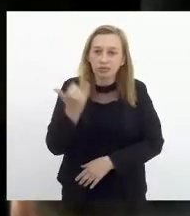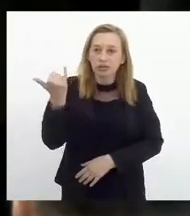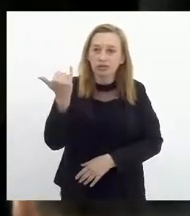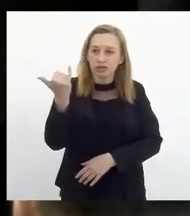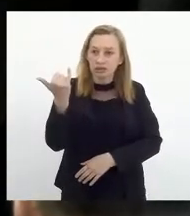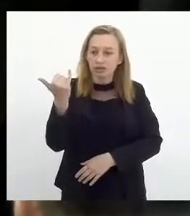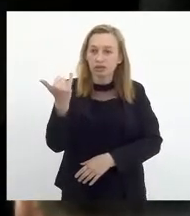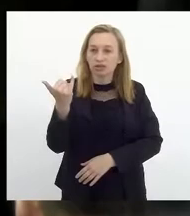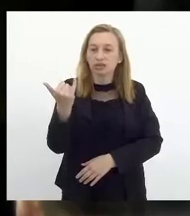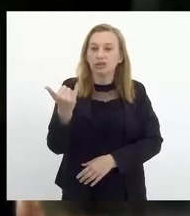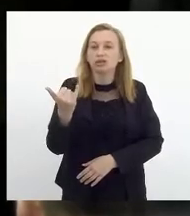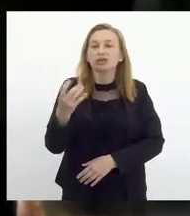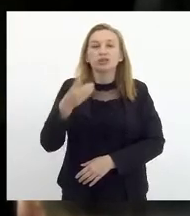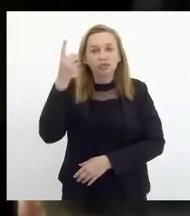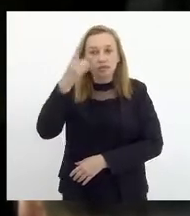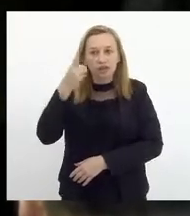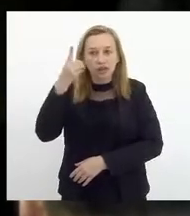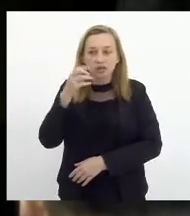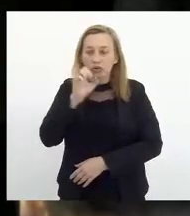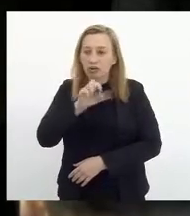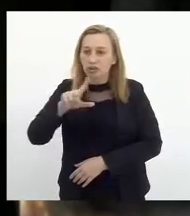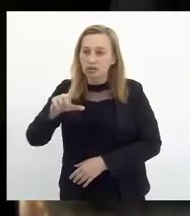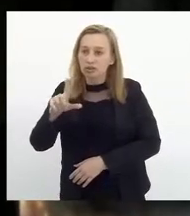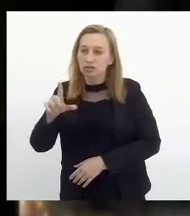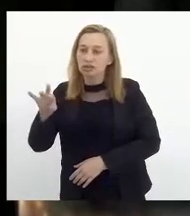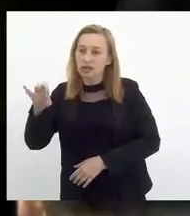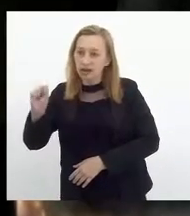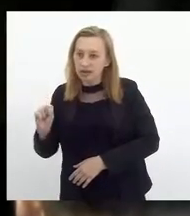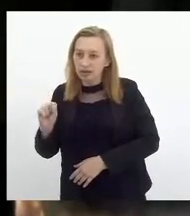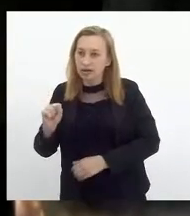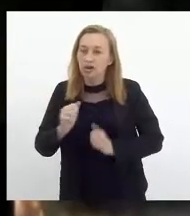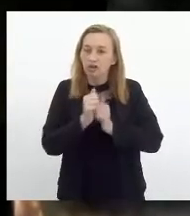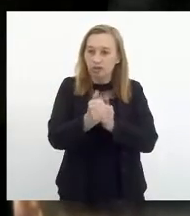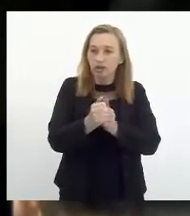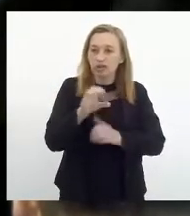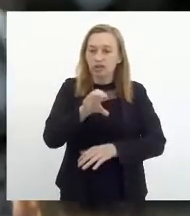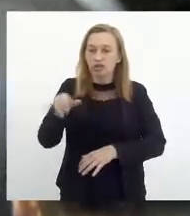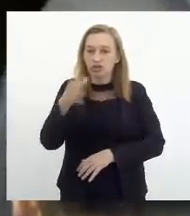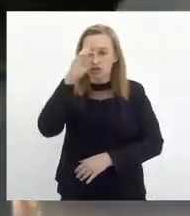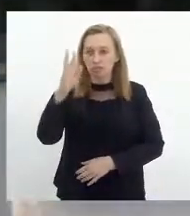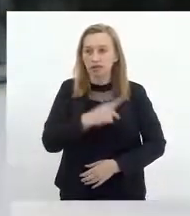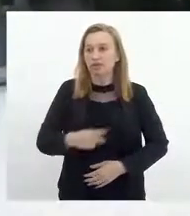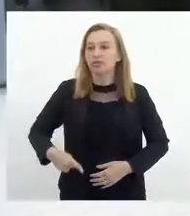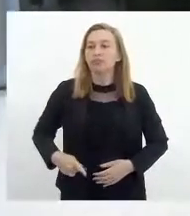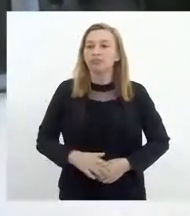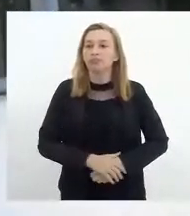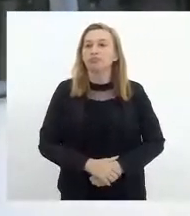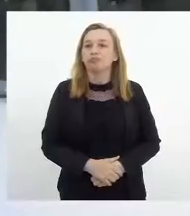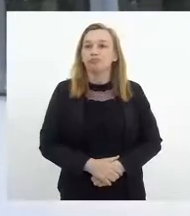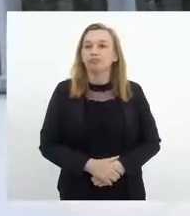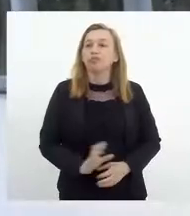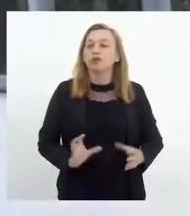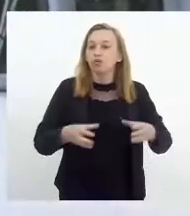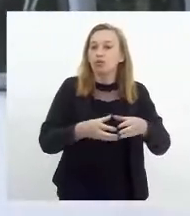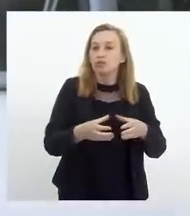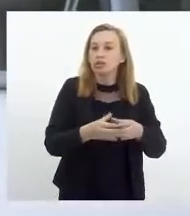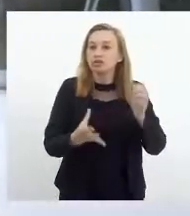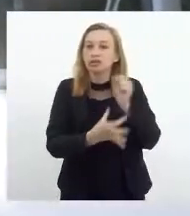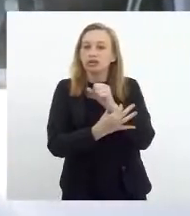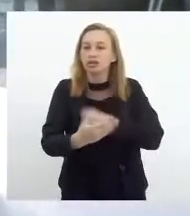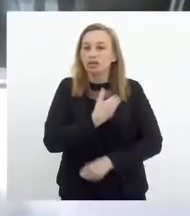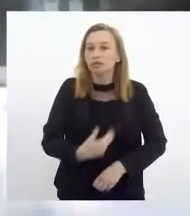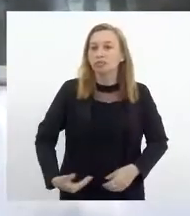medida de autoria do deputado Coronel Salema. Então, o parecer é acompanhando a CCJ, senhor presidente. Pela Comissão de Segurança